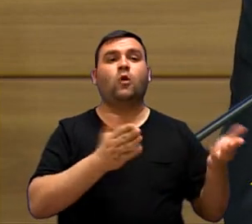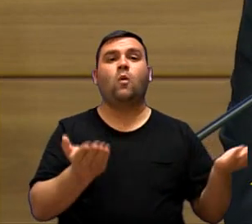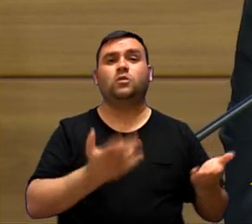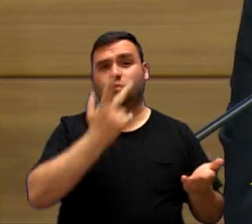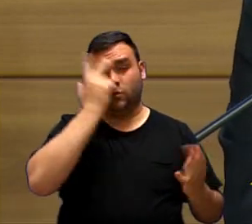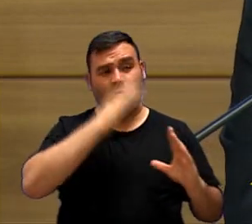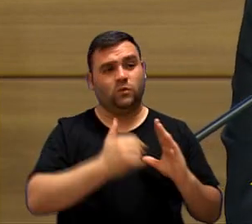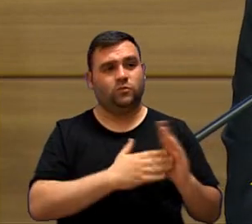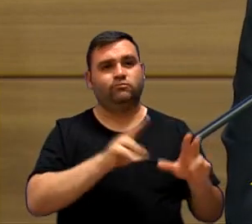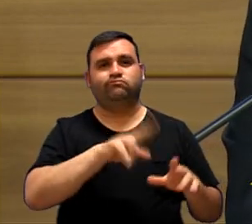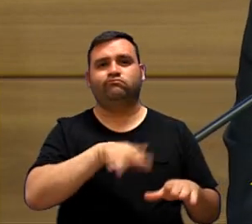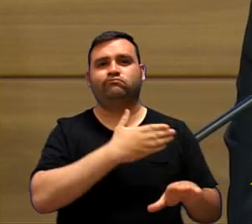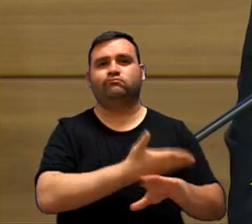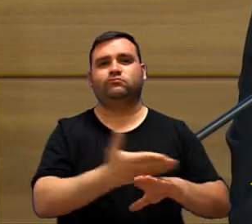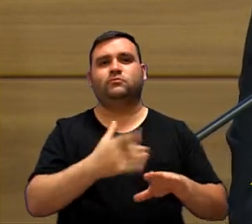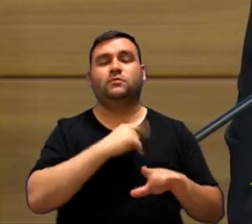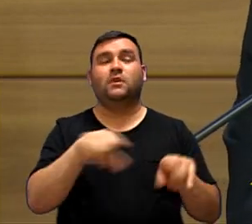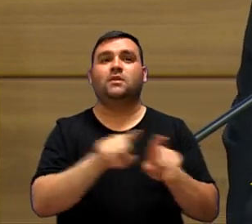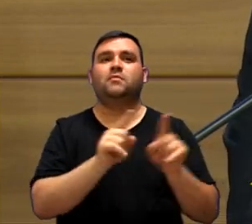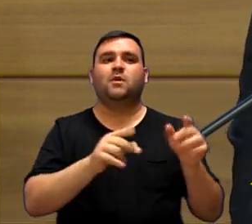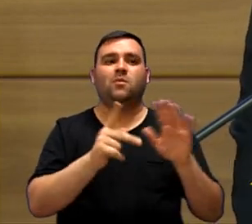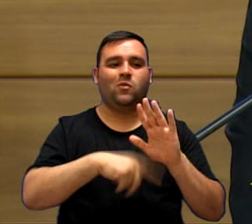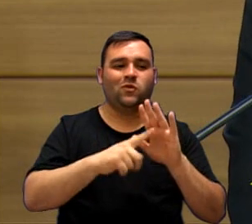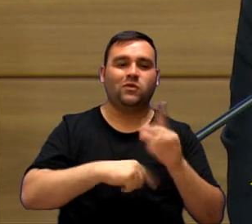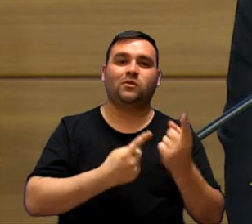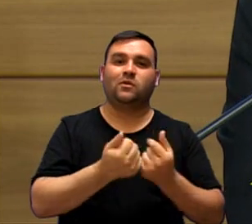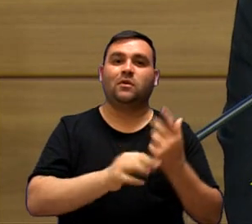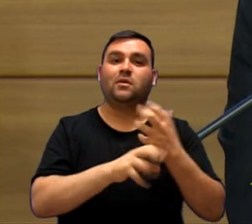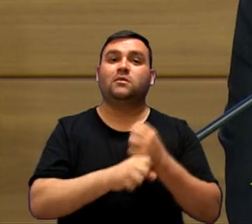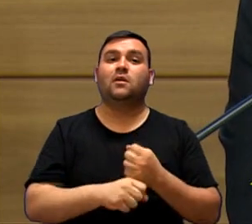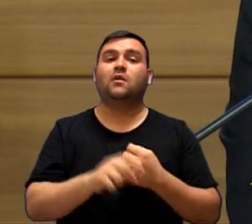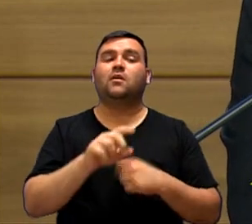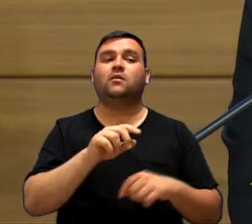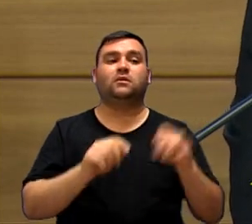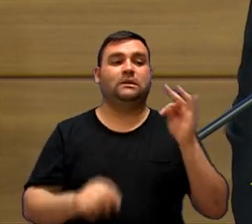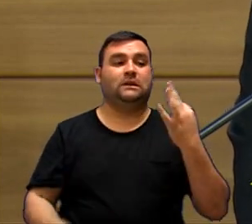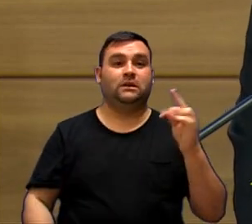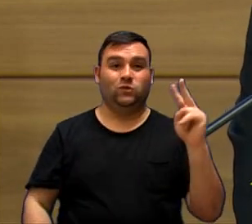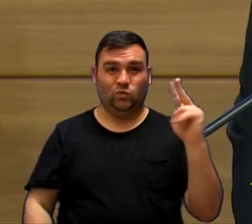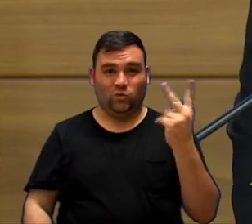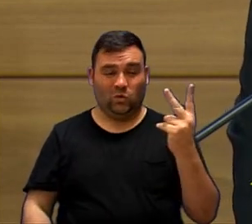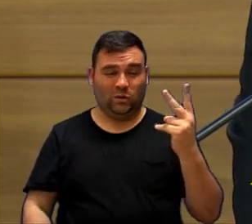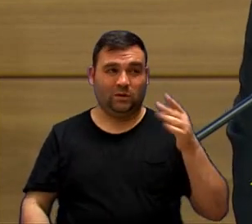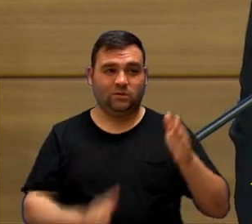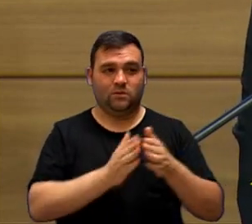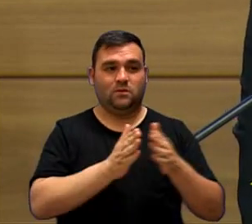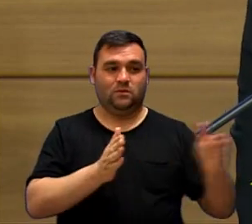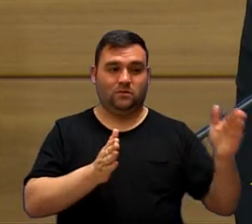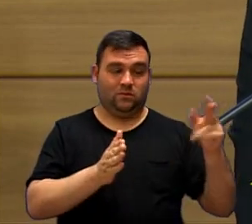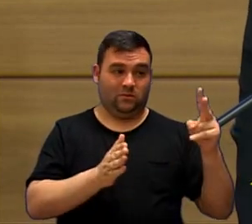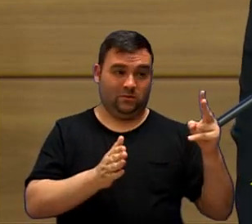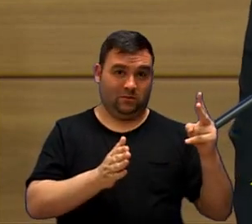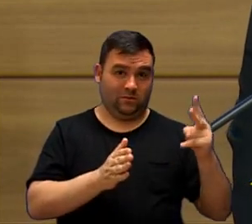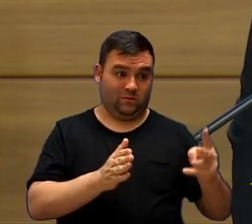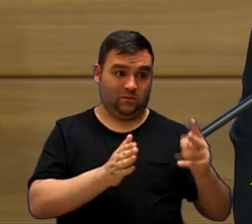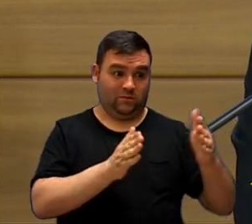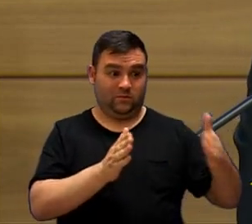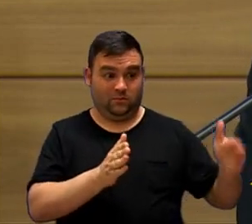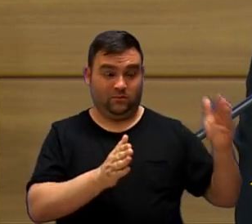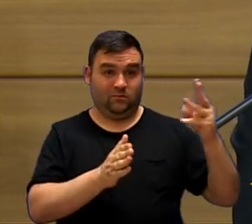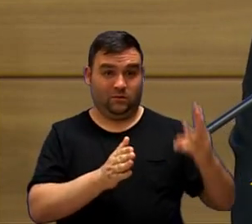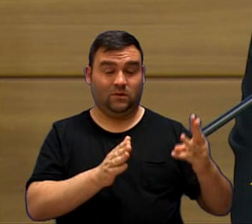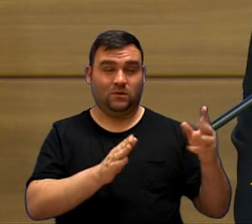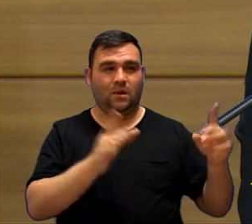hoje. Mas já existe o projeto e o orçamento para o chamado trecho 2 e 3, que aí interliga e chega